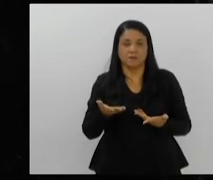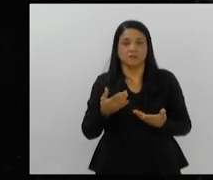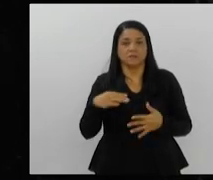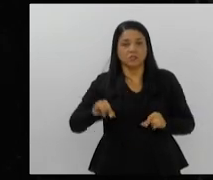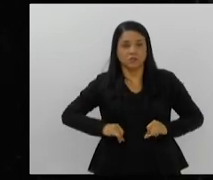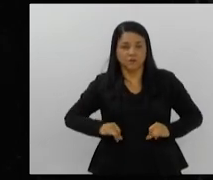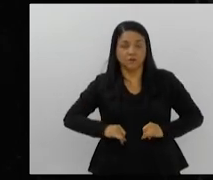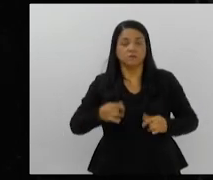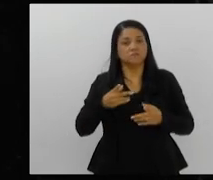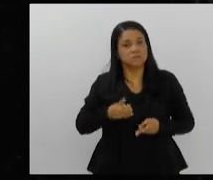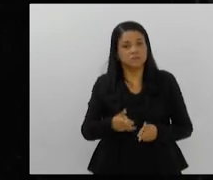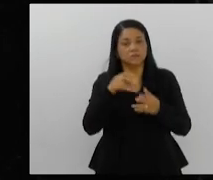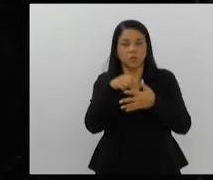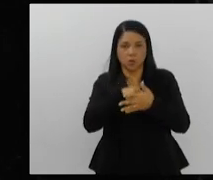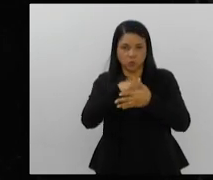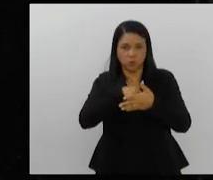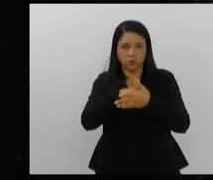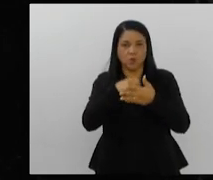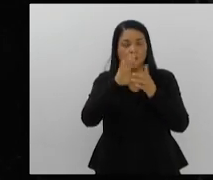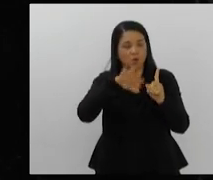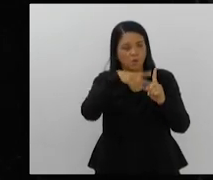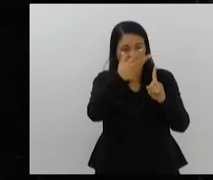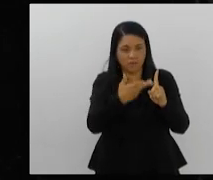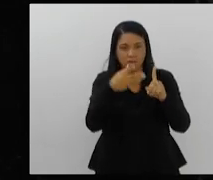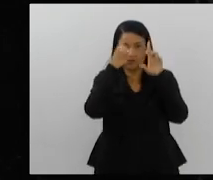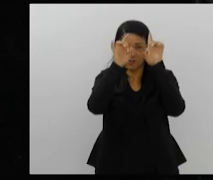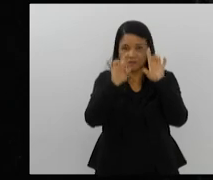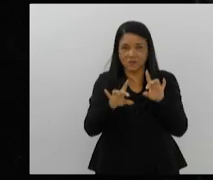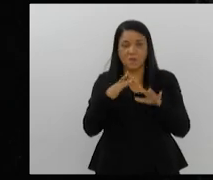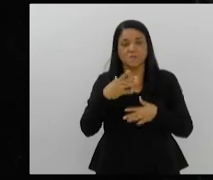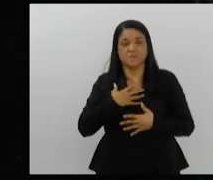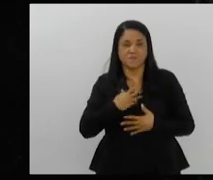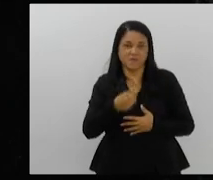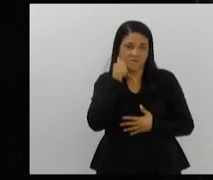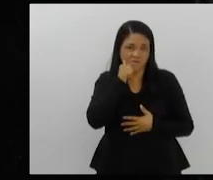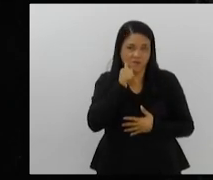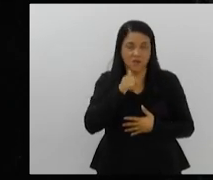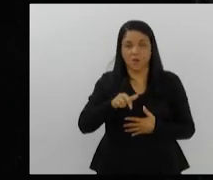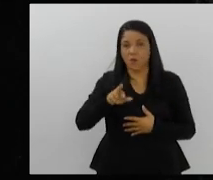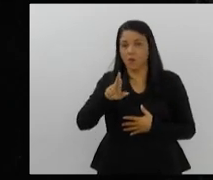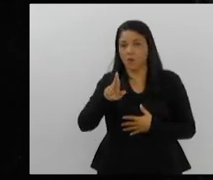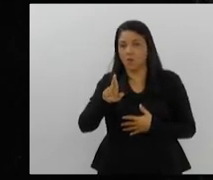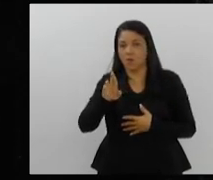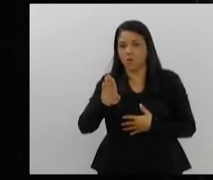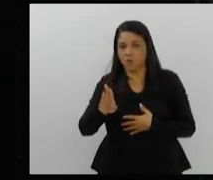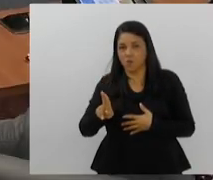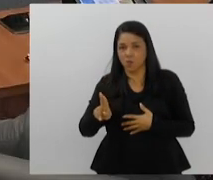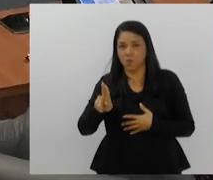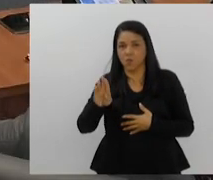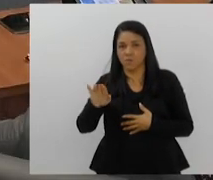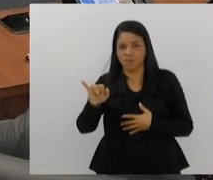sigamos na luta, e uma homenagem aqui especial à minha filha Rubi. Obrigada, presidente.